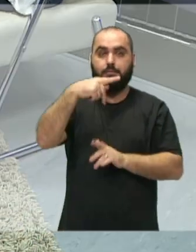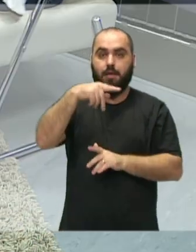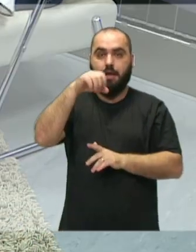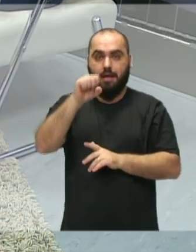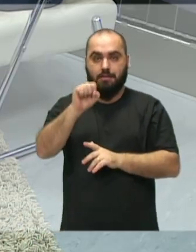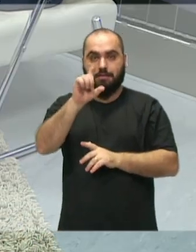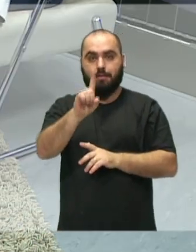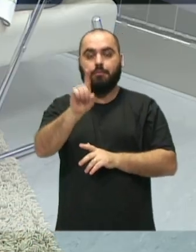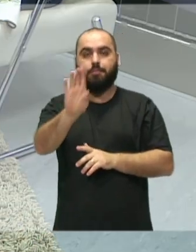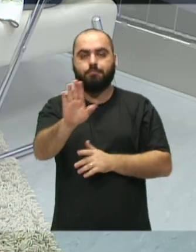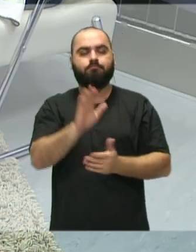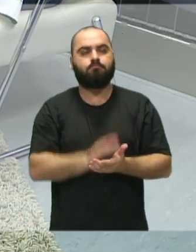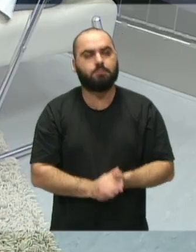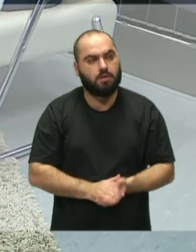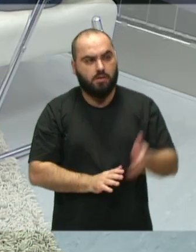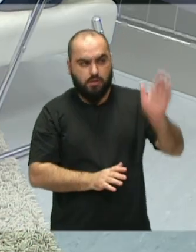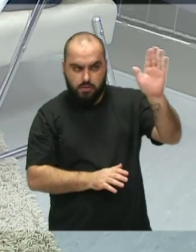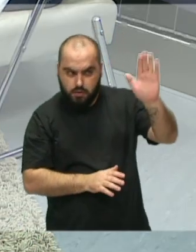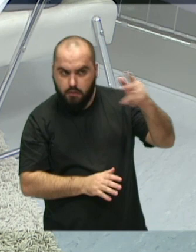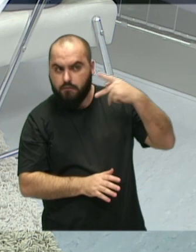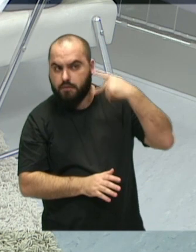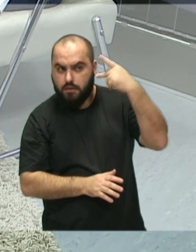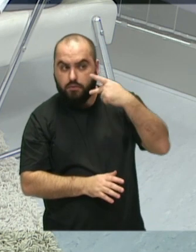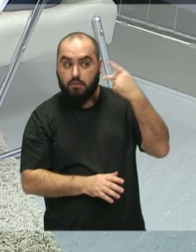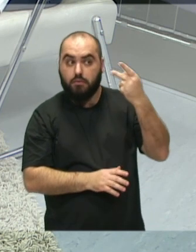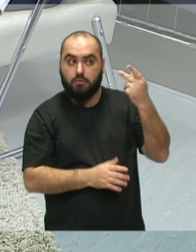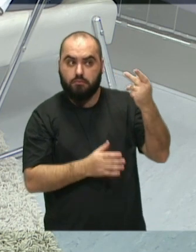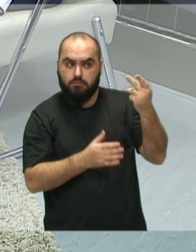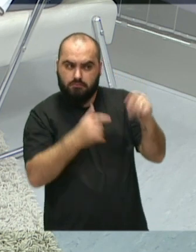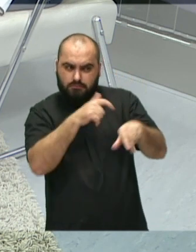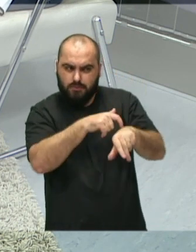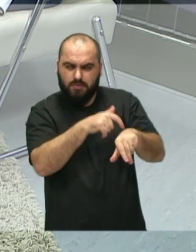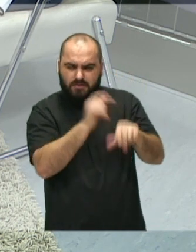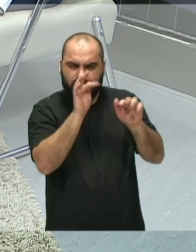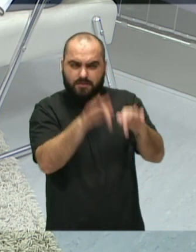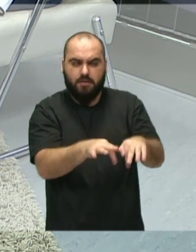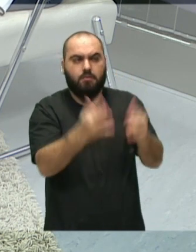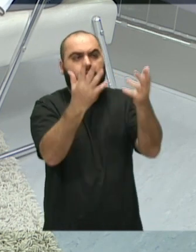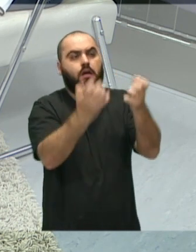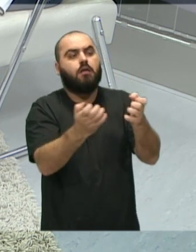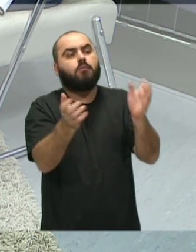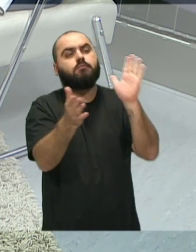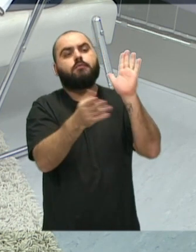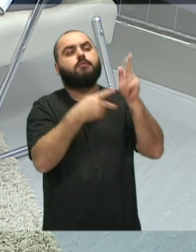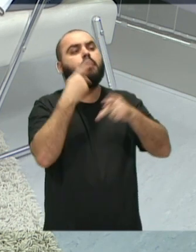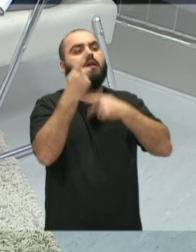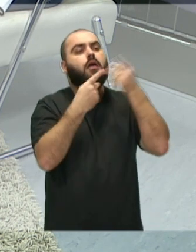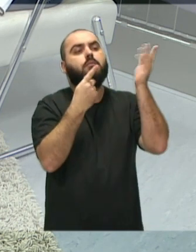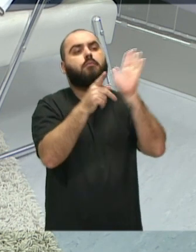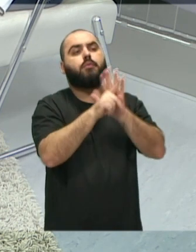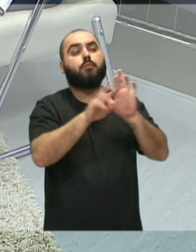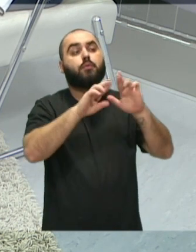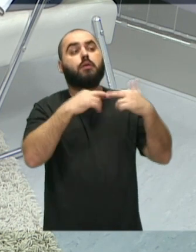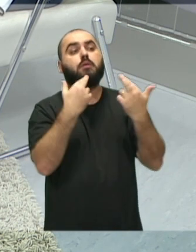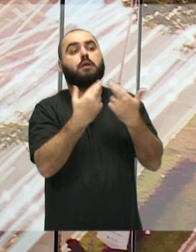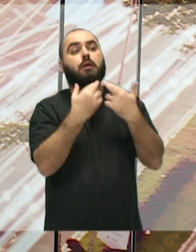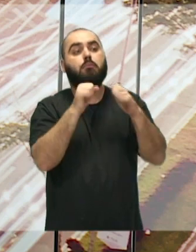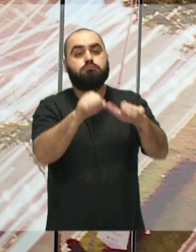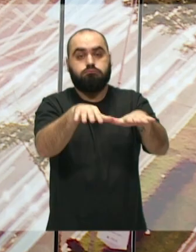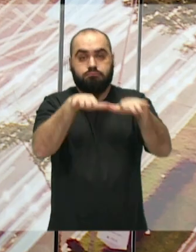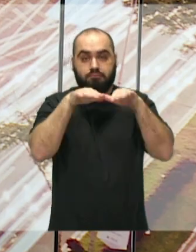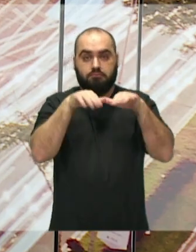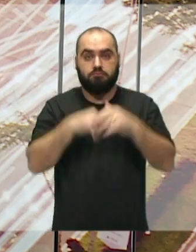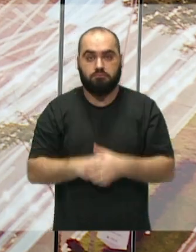vereadora, nesse último bloco eu quero falar a respeito de uma audiência pública. A senhora propôs e dirigiu os trabalhos para tratar a respeito